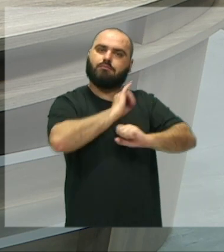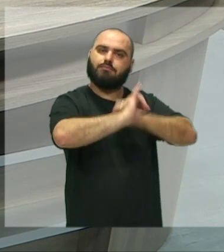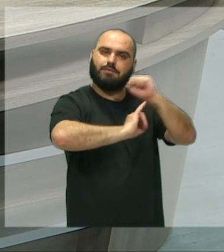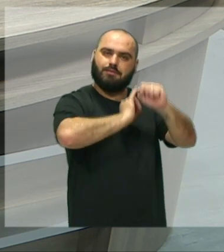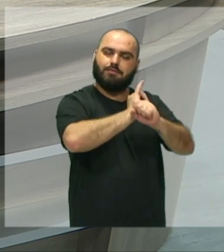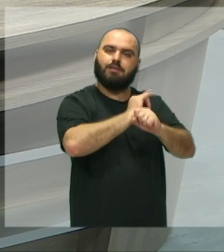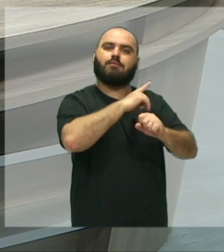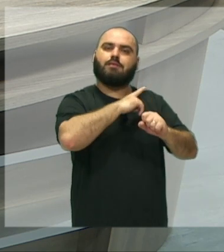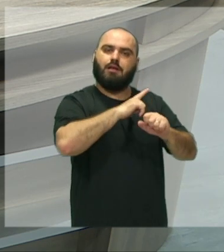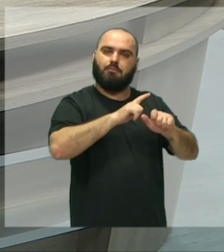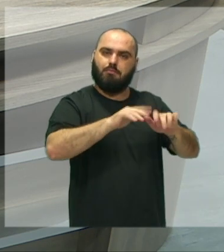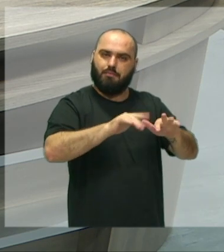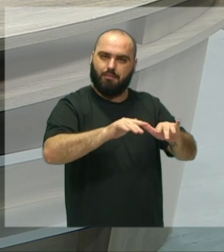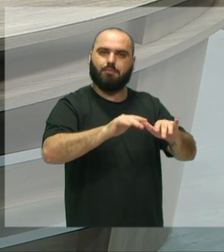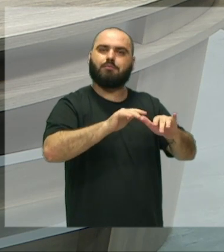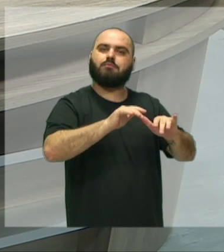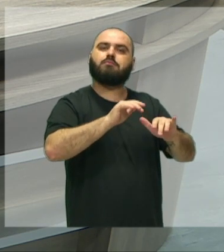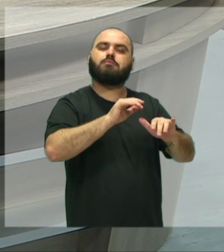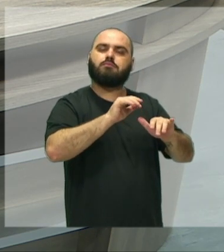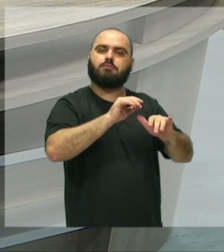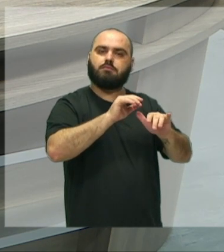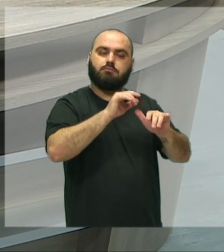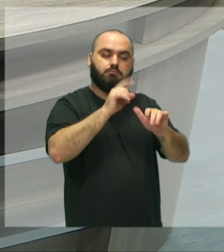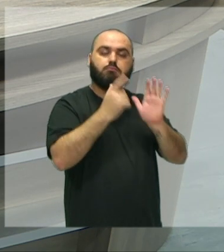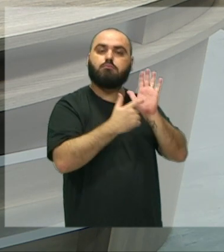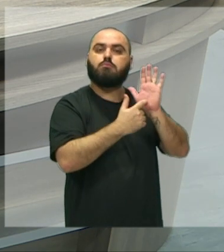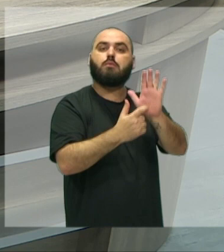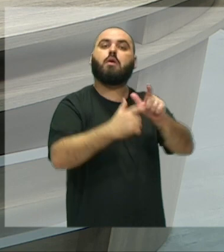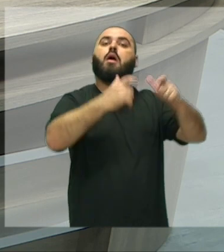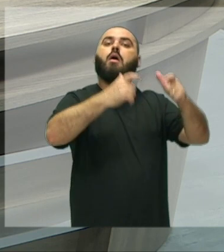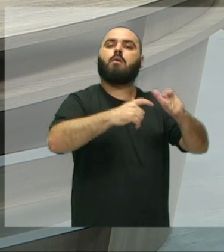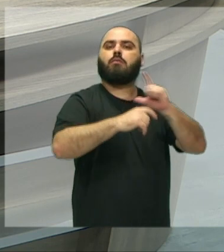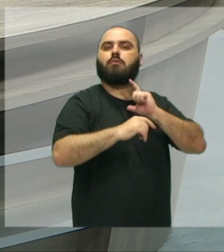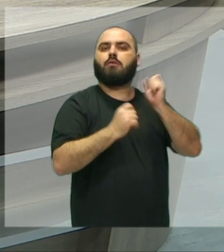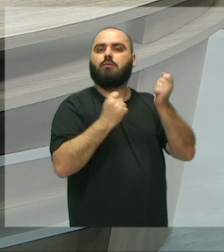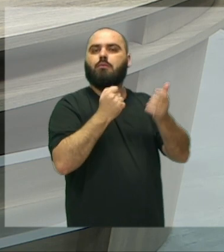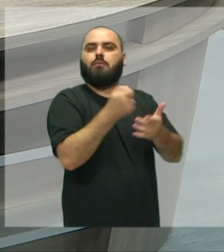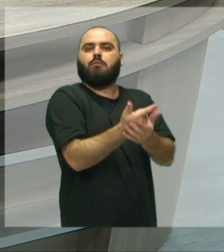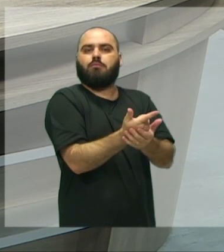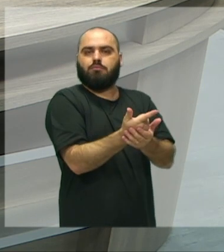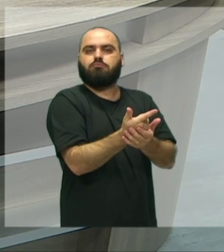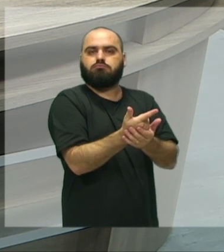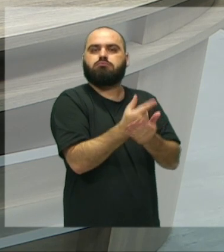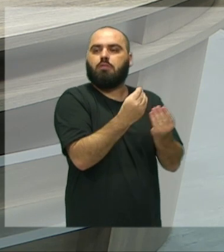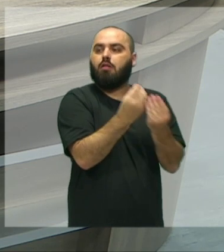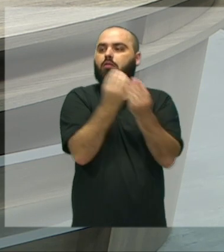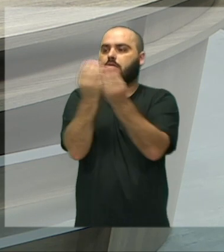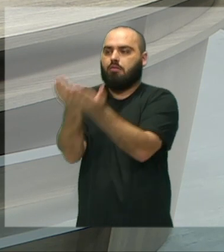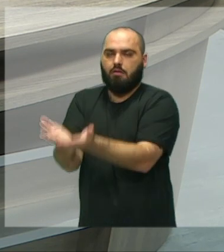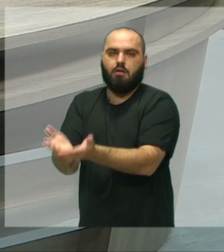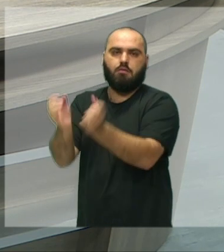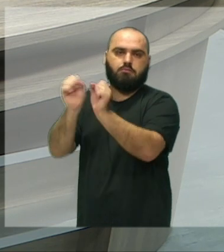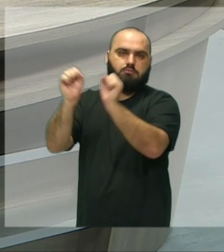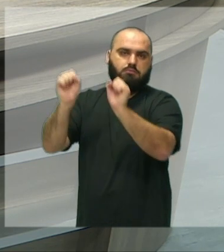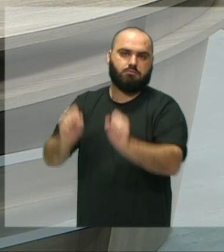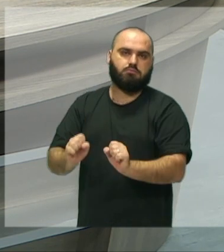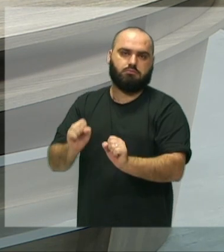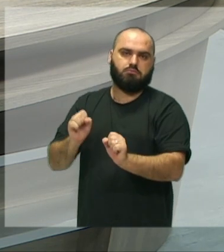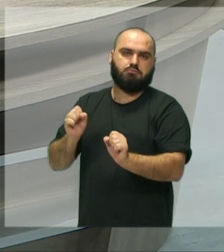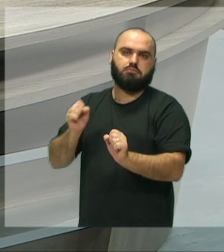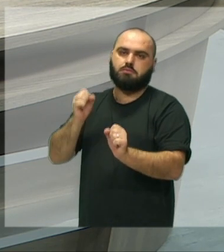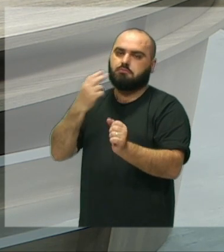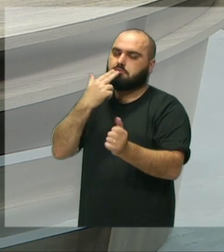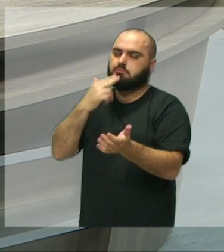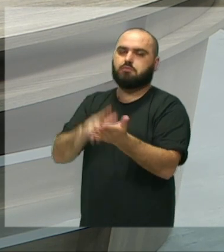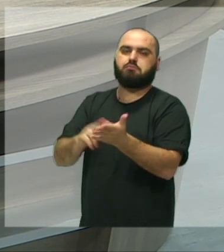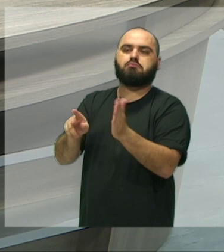Só colocar lá estante virtual, vai apontar aonde que tem e eles entregam, né, através do sistema postal.